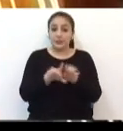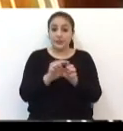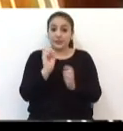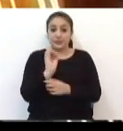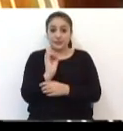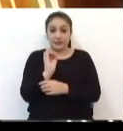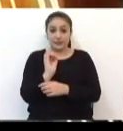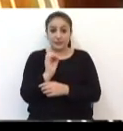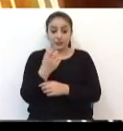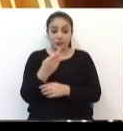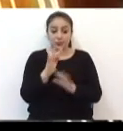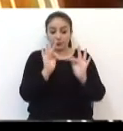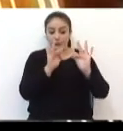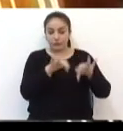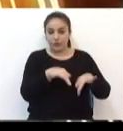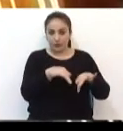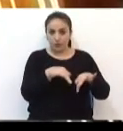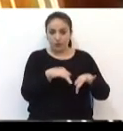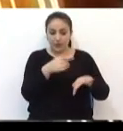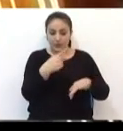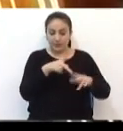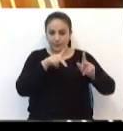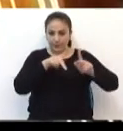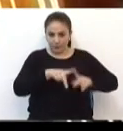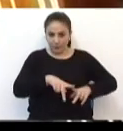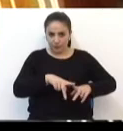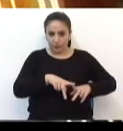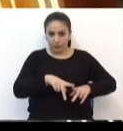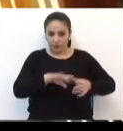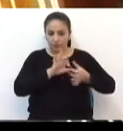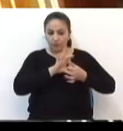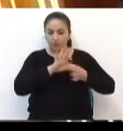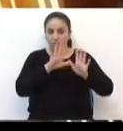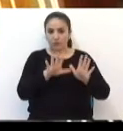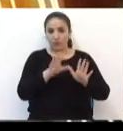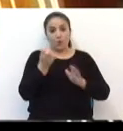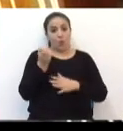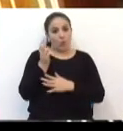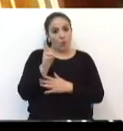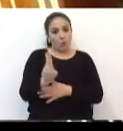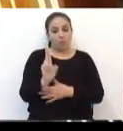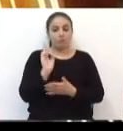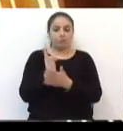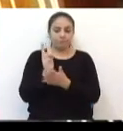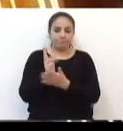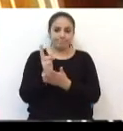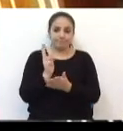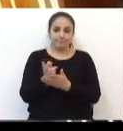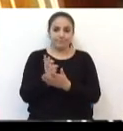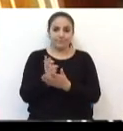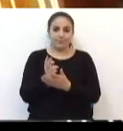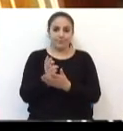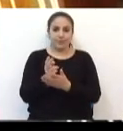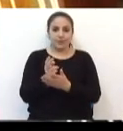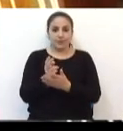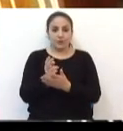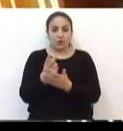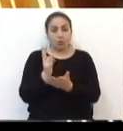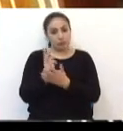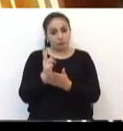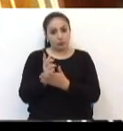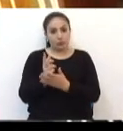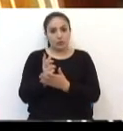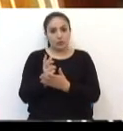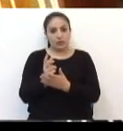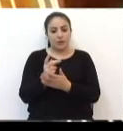determinar se ao final dessa audiência esse sujeito vai ser posto em liberdade ou vai permanecer